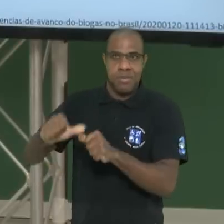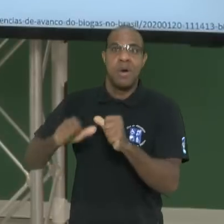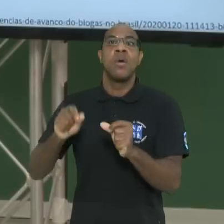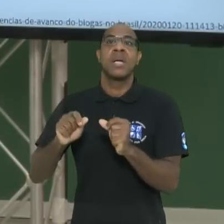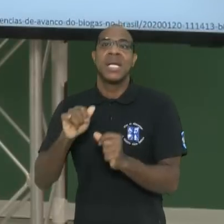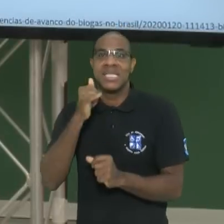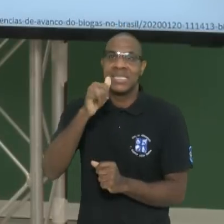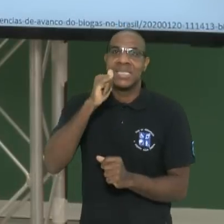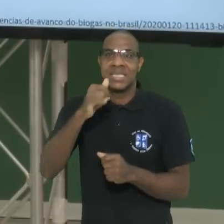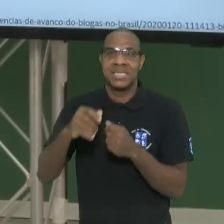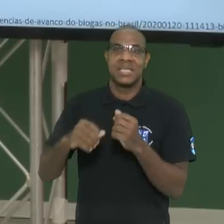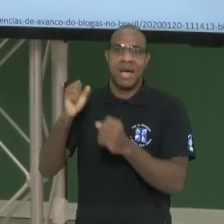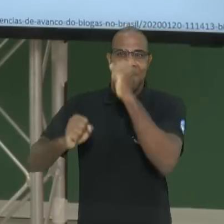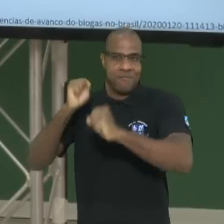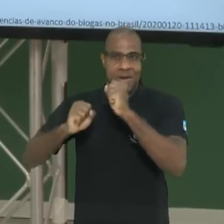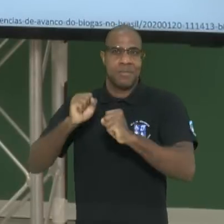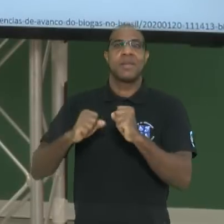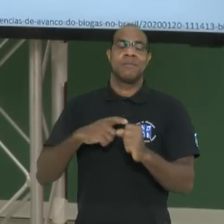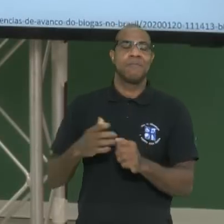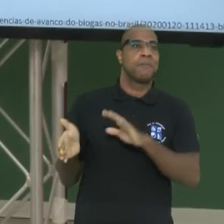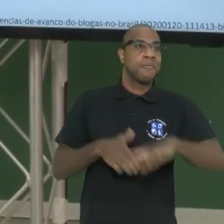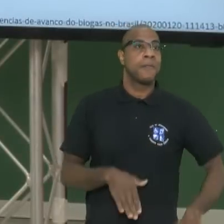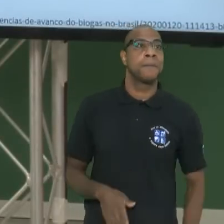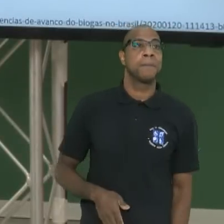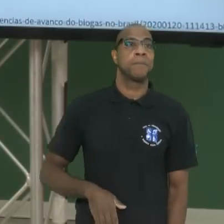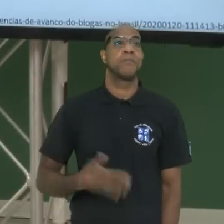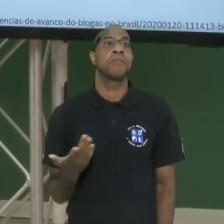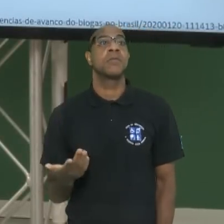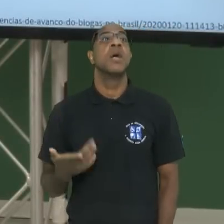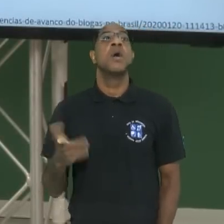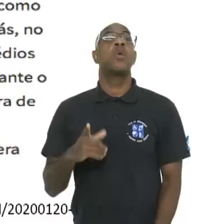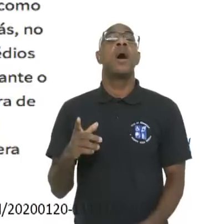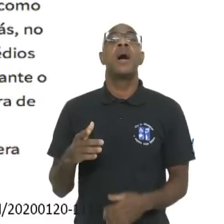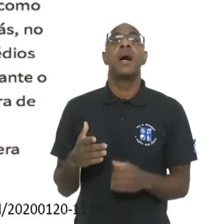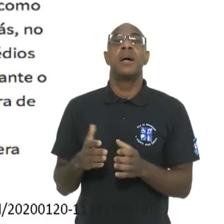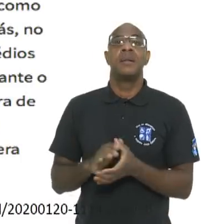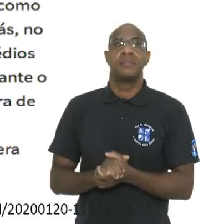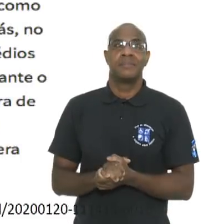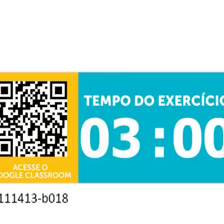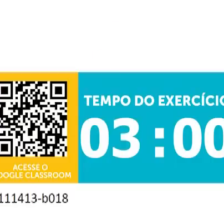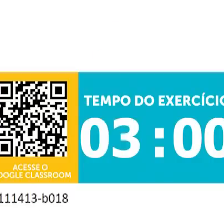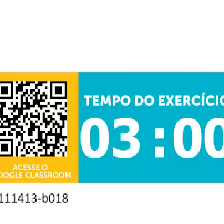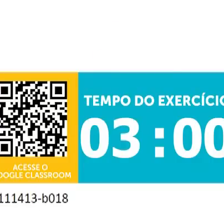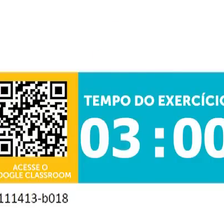lá no caderno. Qual é o processo responsável pela produção do biogás?